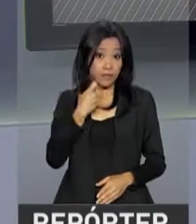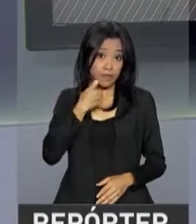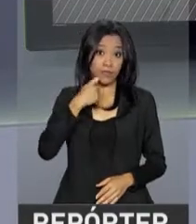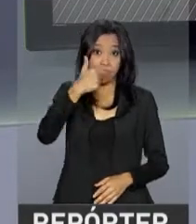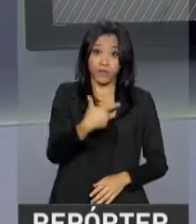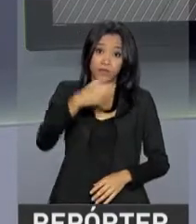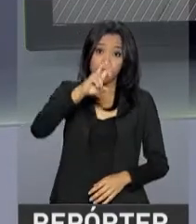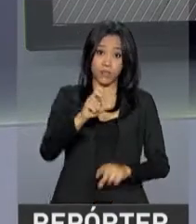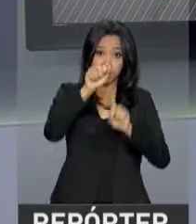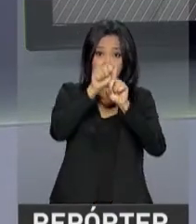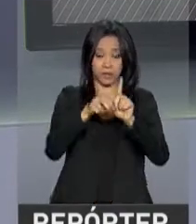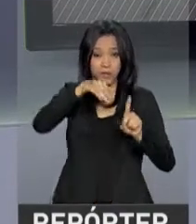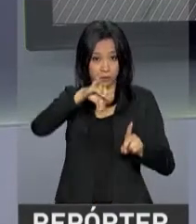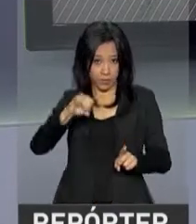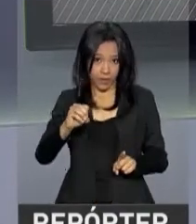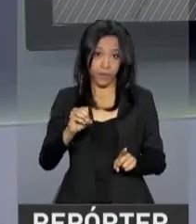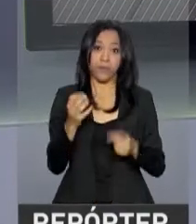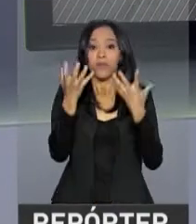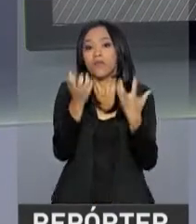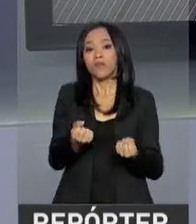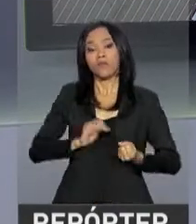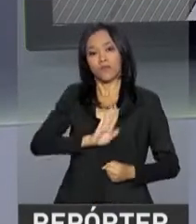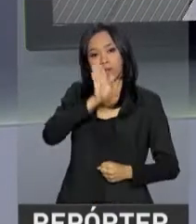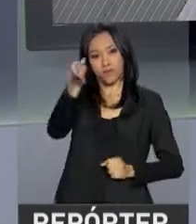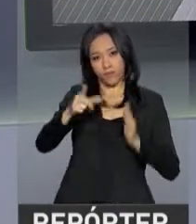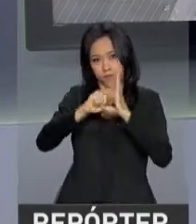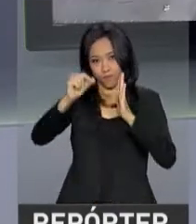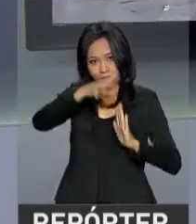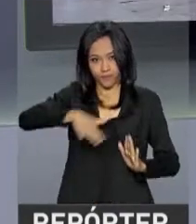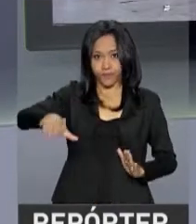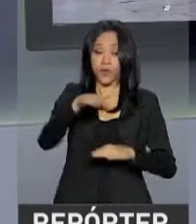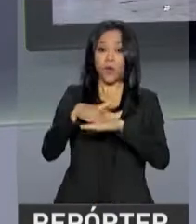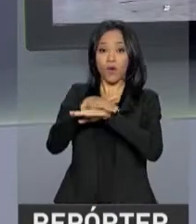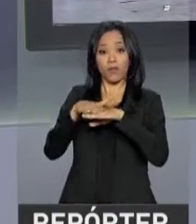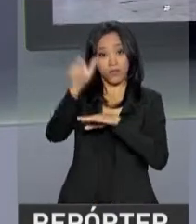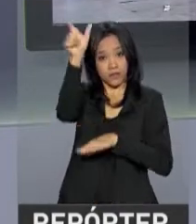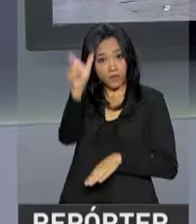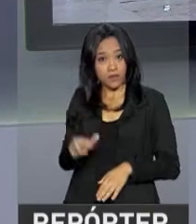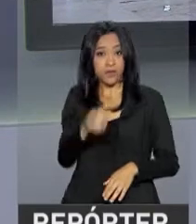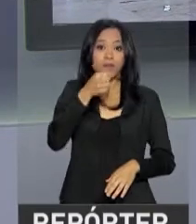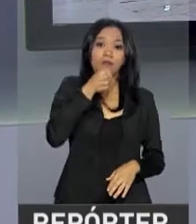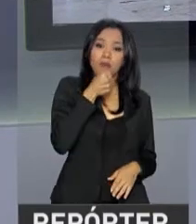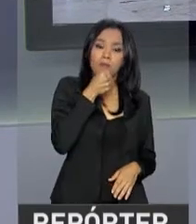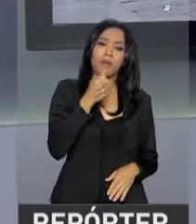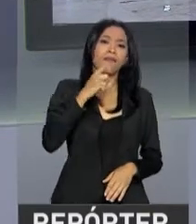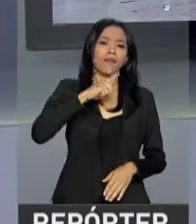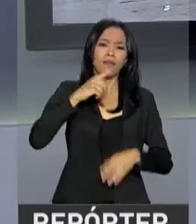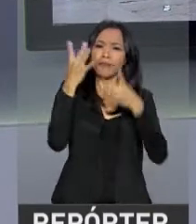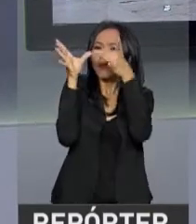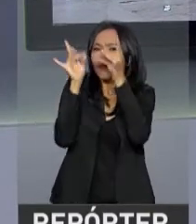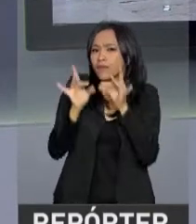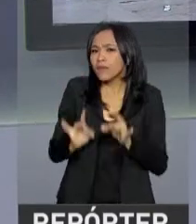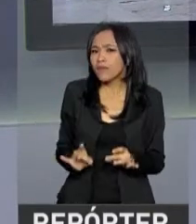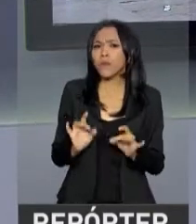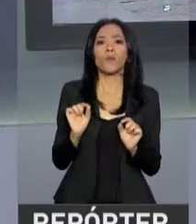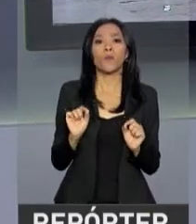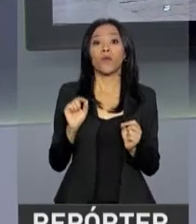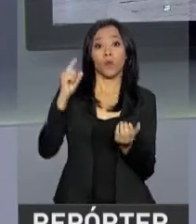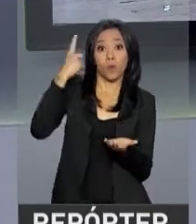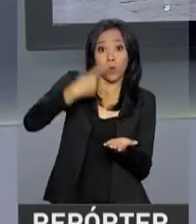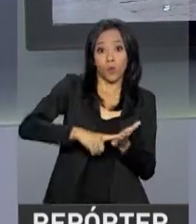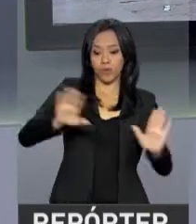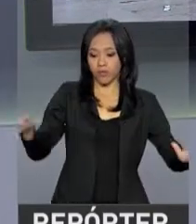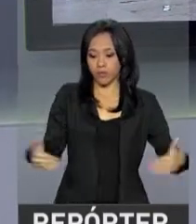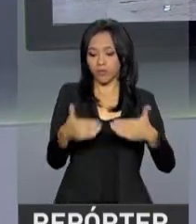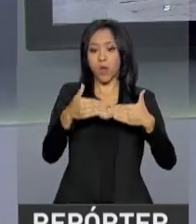sexta-feira, 25 de maio. E vamos direto ao Palácio do Planalto conversar com a repórter Luana Karen, que tem os detalhes sobre o acordo